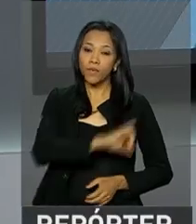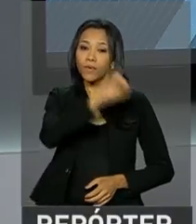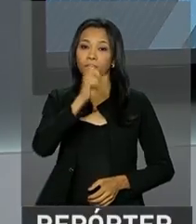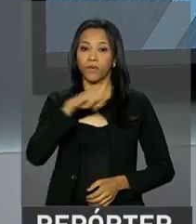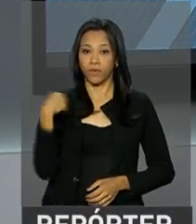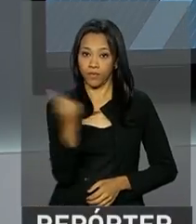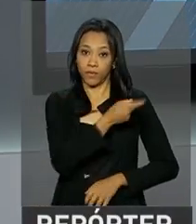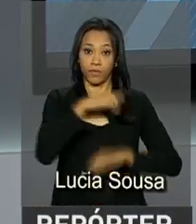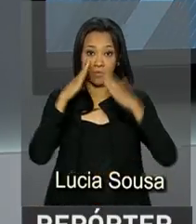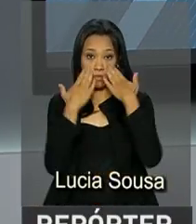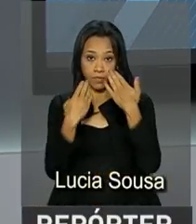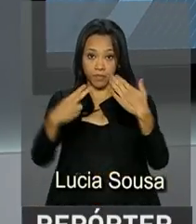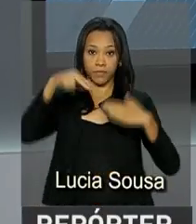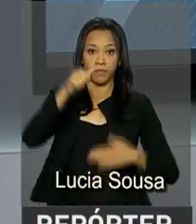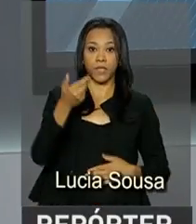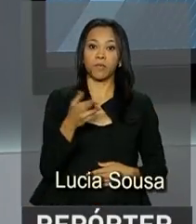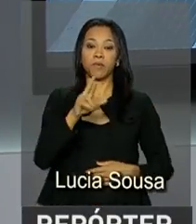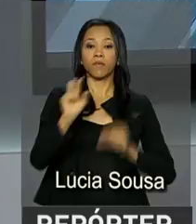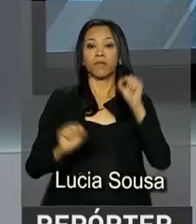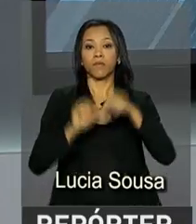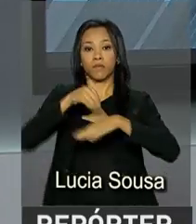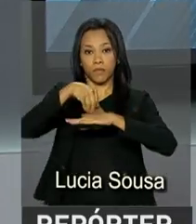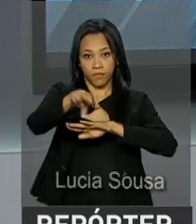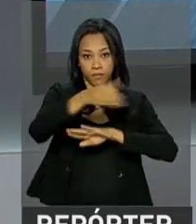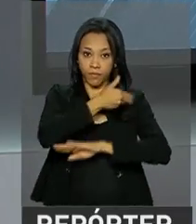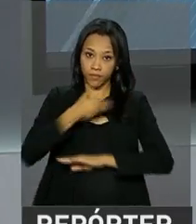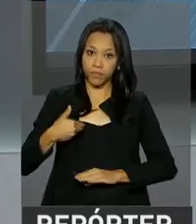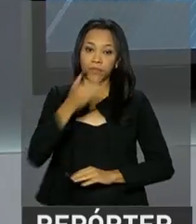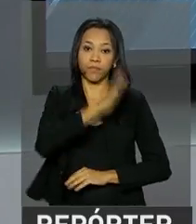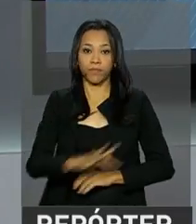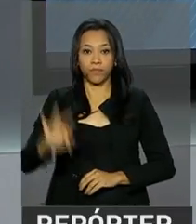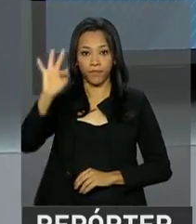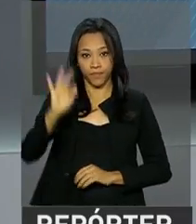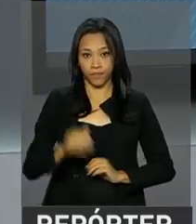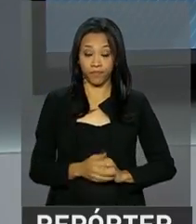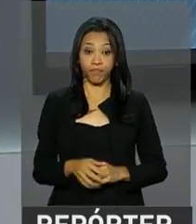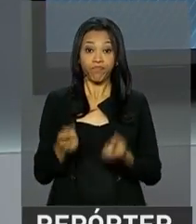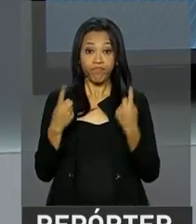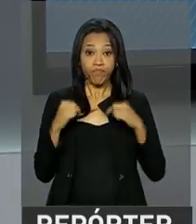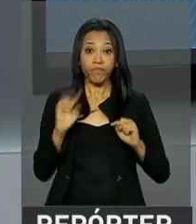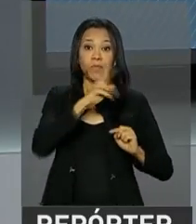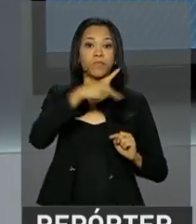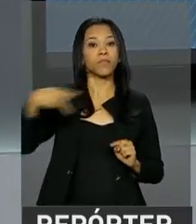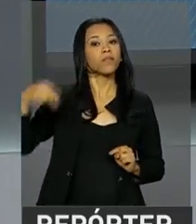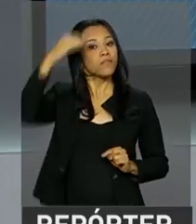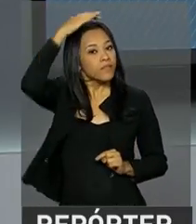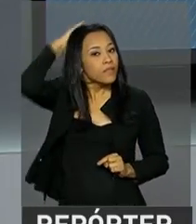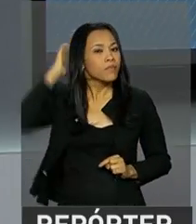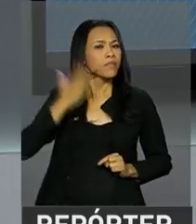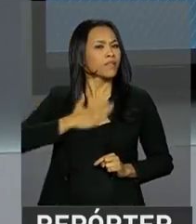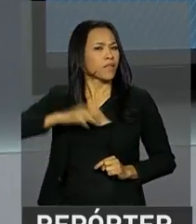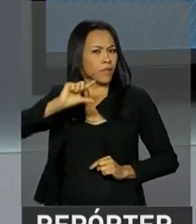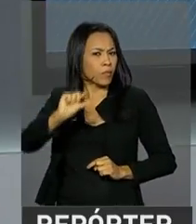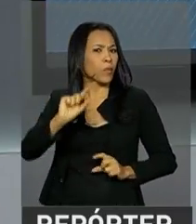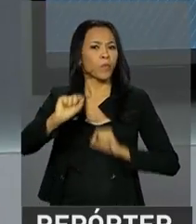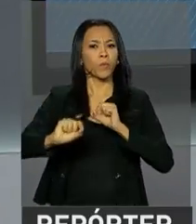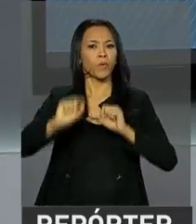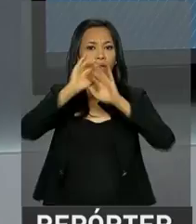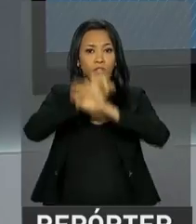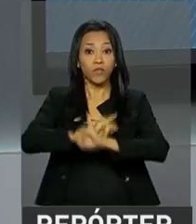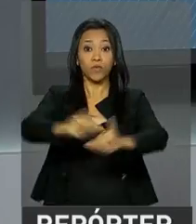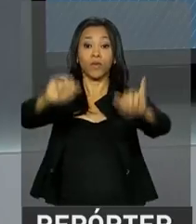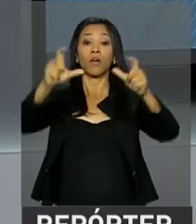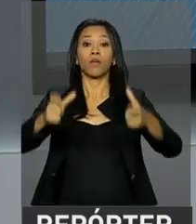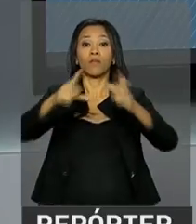Olá, estamos de volta com o repórter NBR e as notícias do governo federal. O presidente Michel Temer lança daqui a pouco no Palácio do